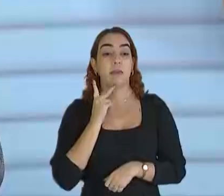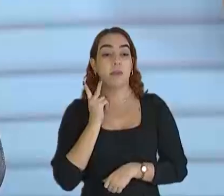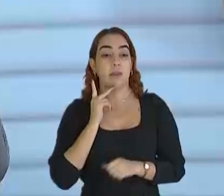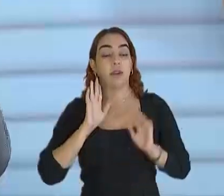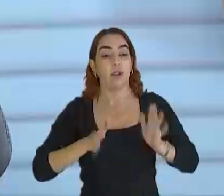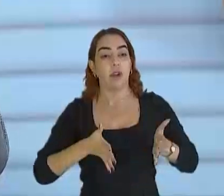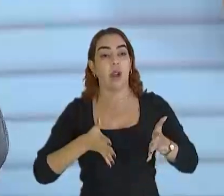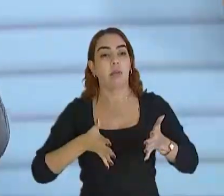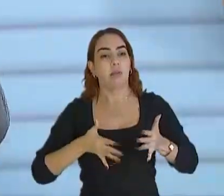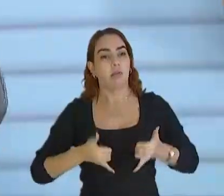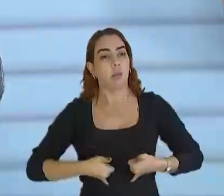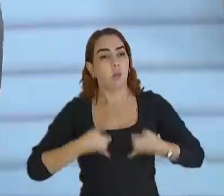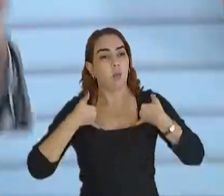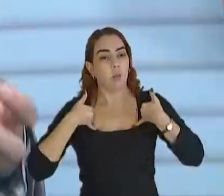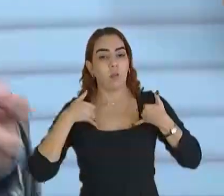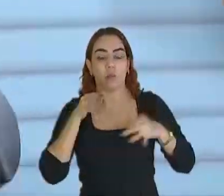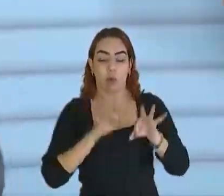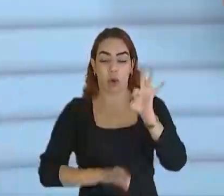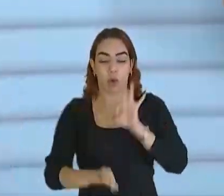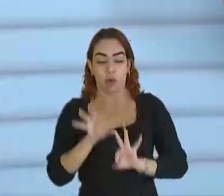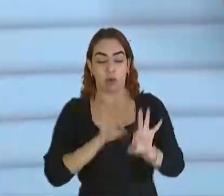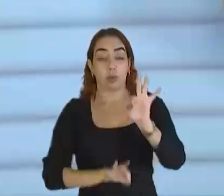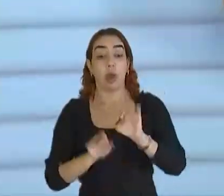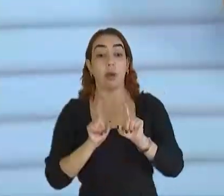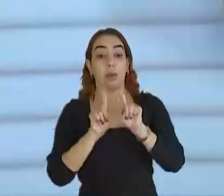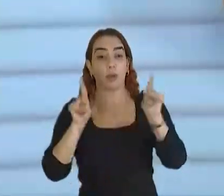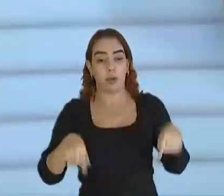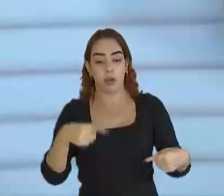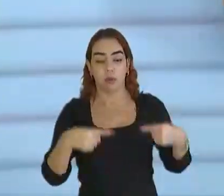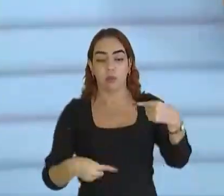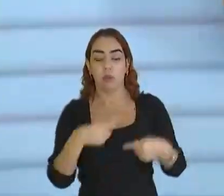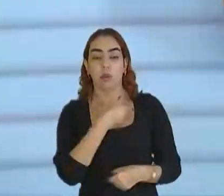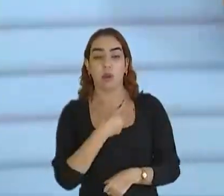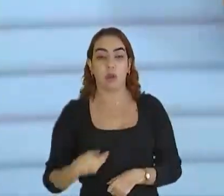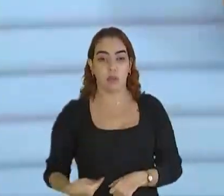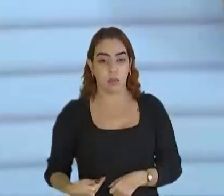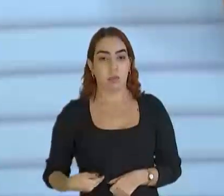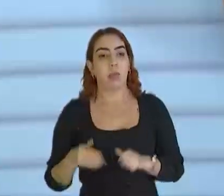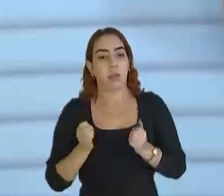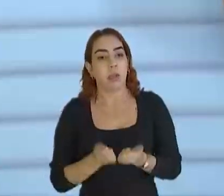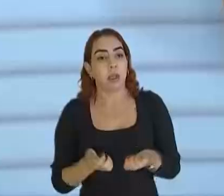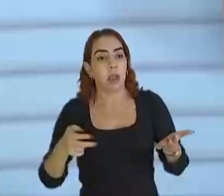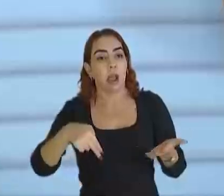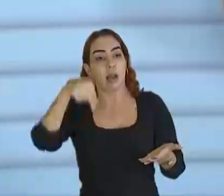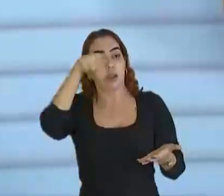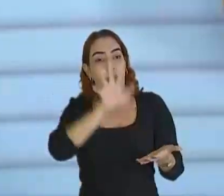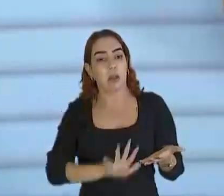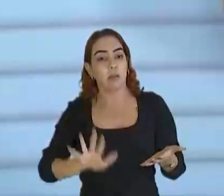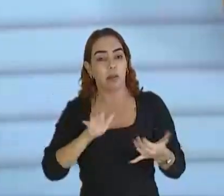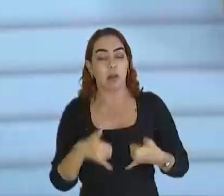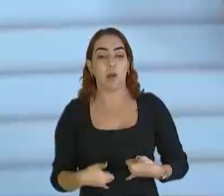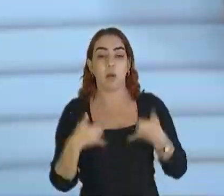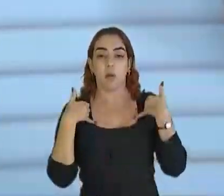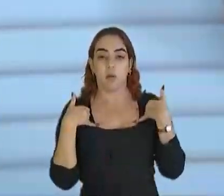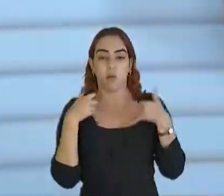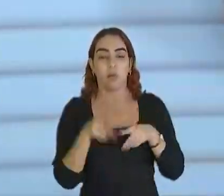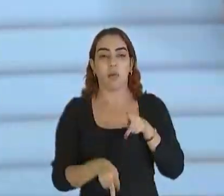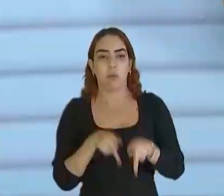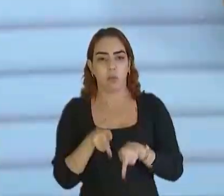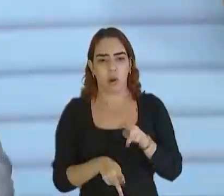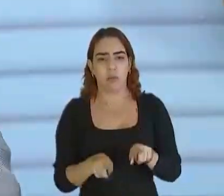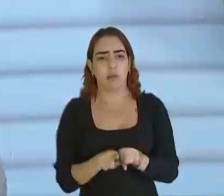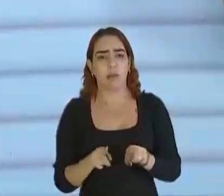assim, produzindo uma política pública nacional. É orgulho para os cearenses, eu fico muito... Eu tenho orgulho